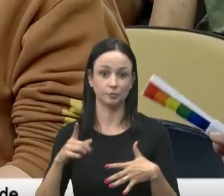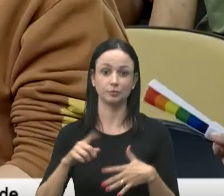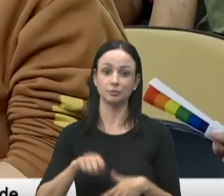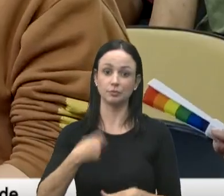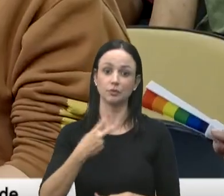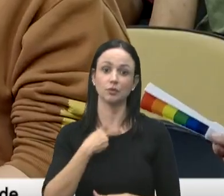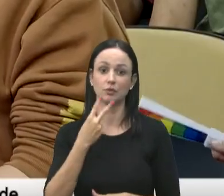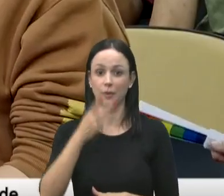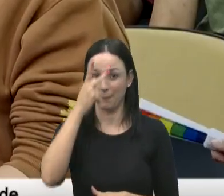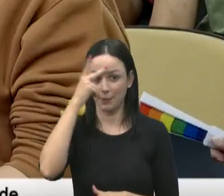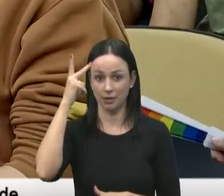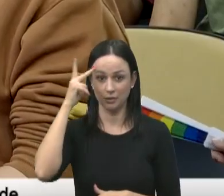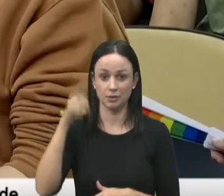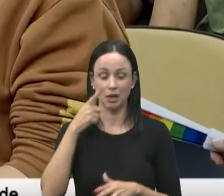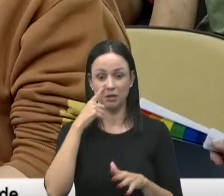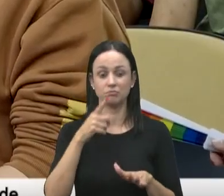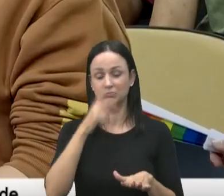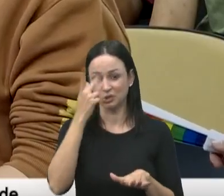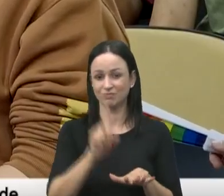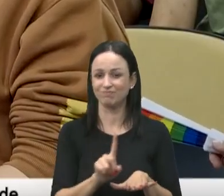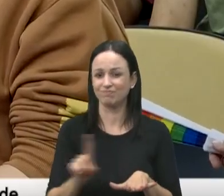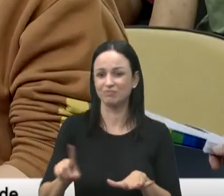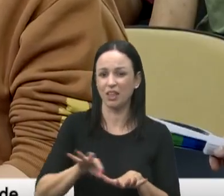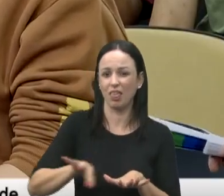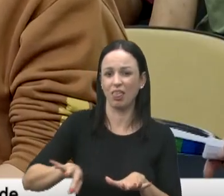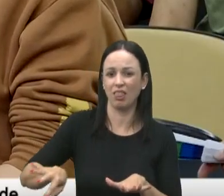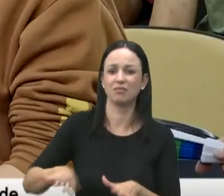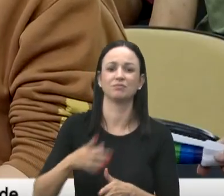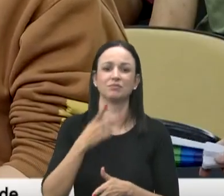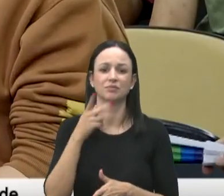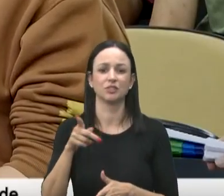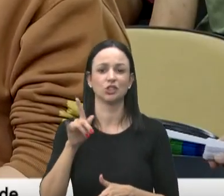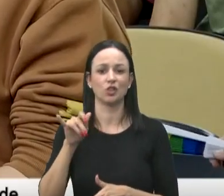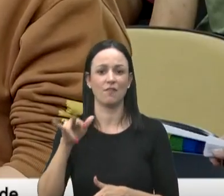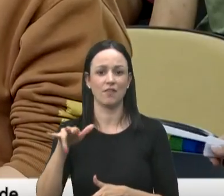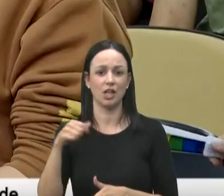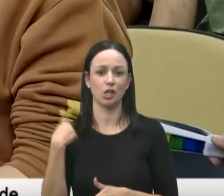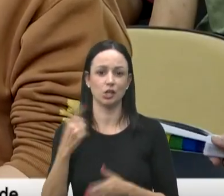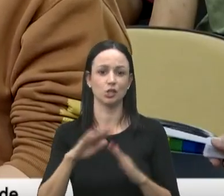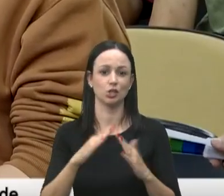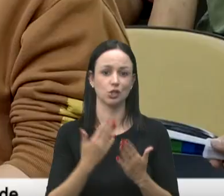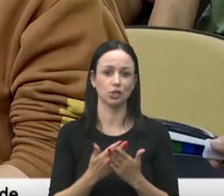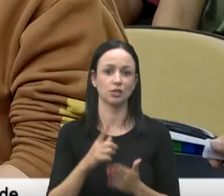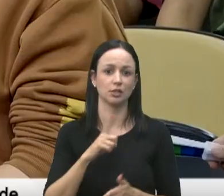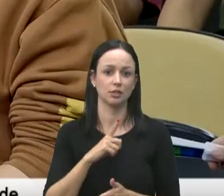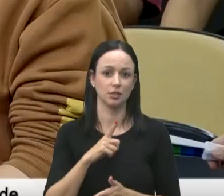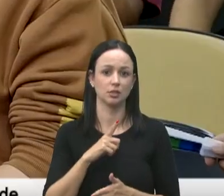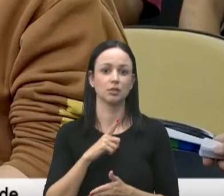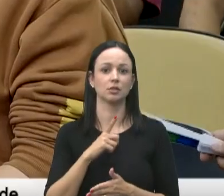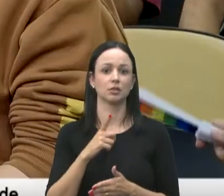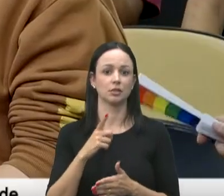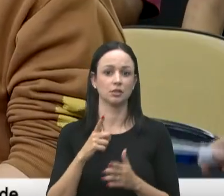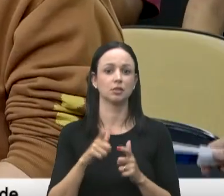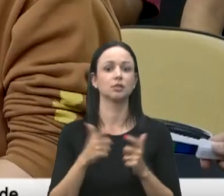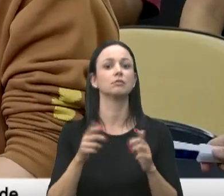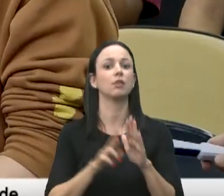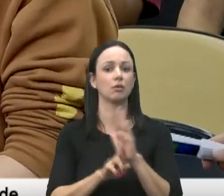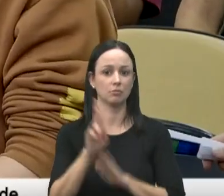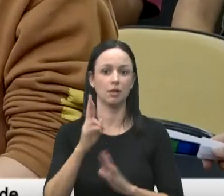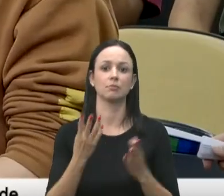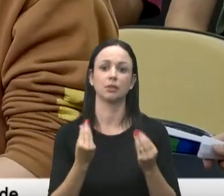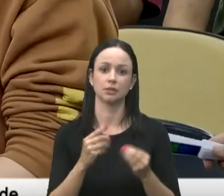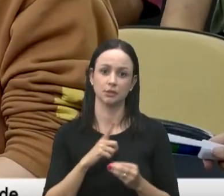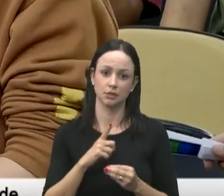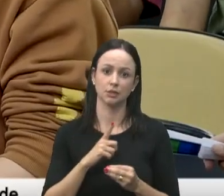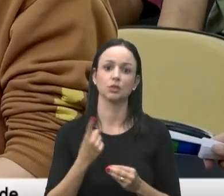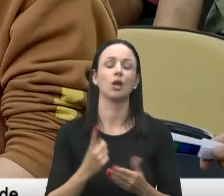a essas pessoas que são marginalizadas cada vez mais. Como a Giovana disse, na nossa escola a gente tem realmente uma grande representatividade,